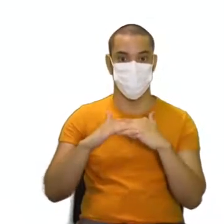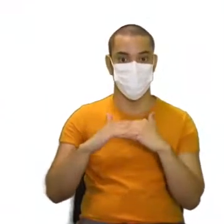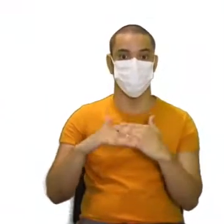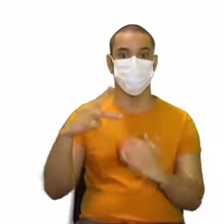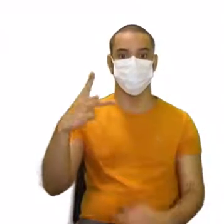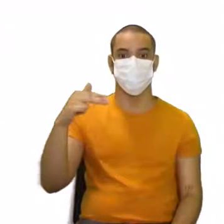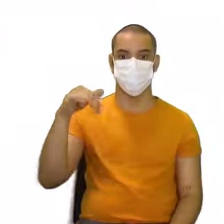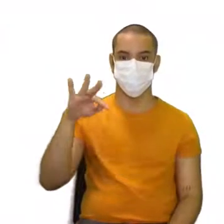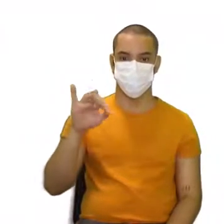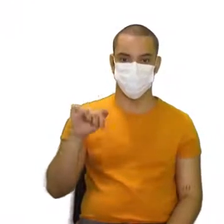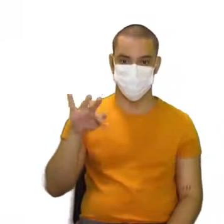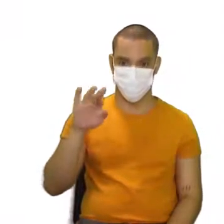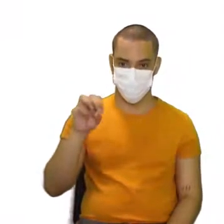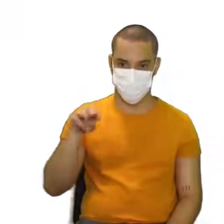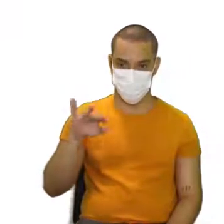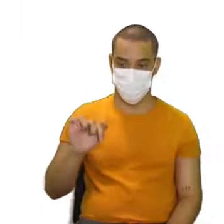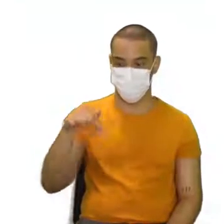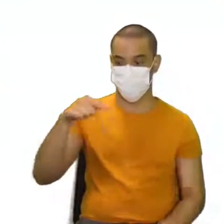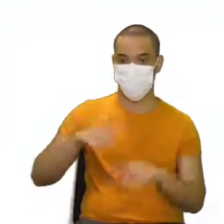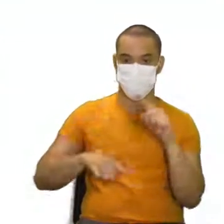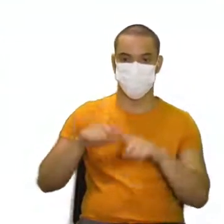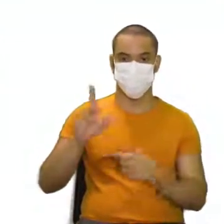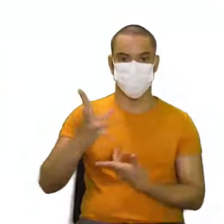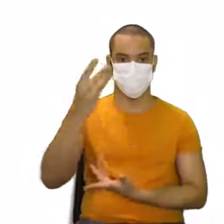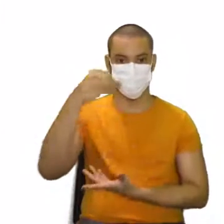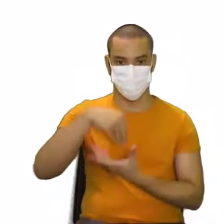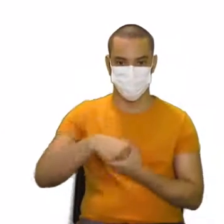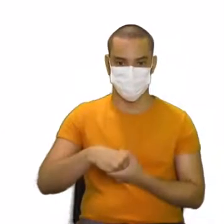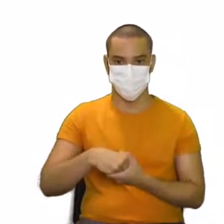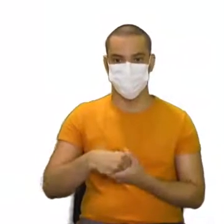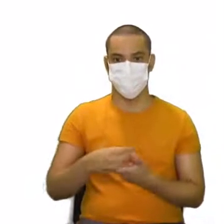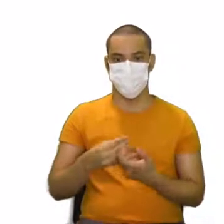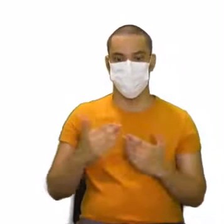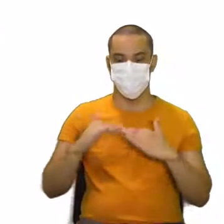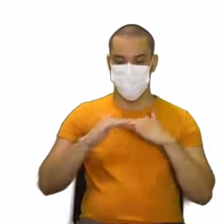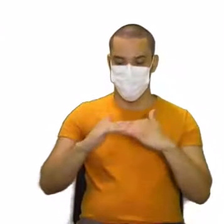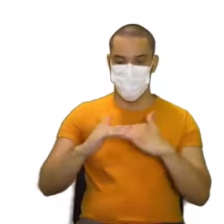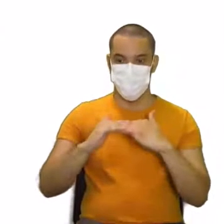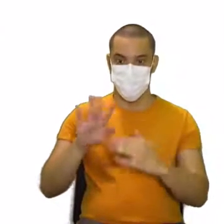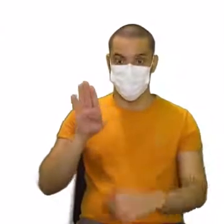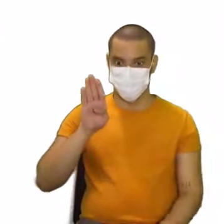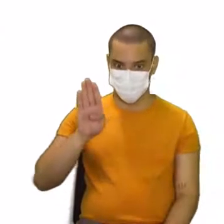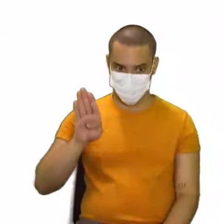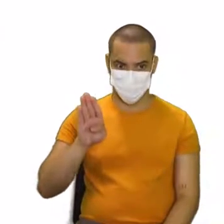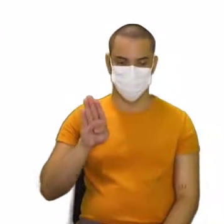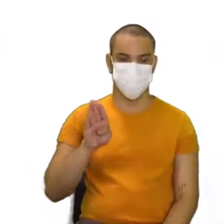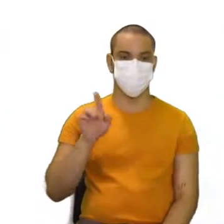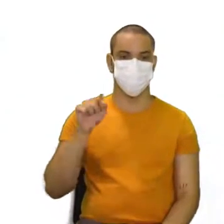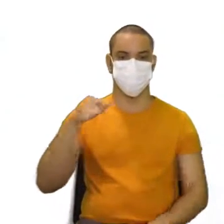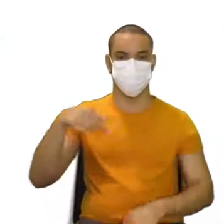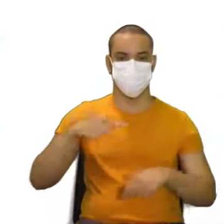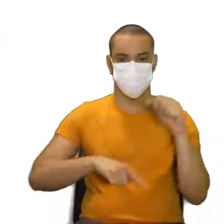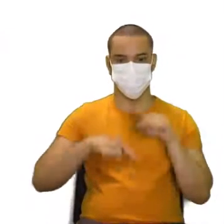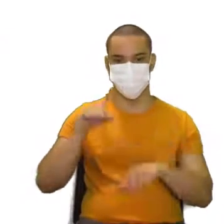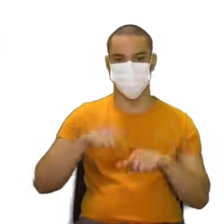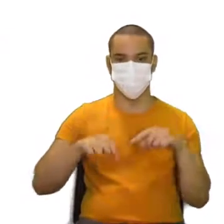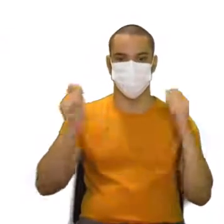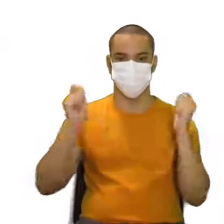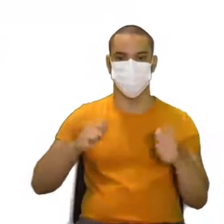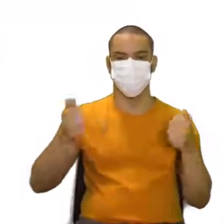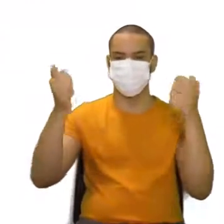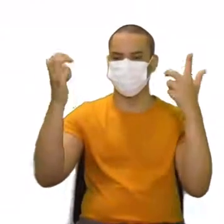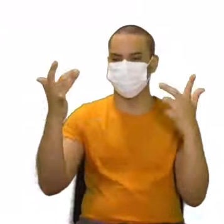q lançado em um campo magnético B uniforme essa carga poderá descrever